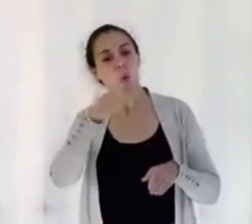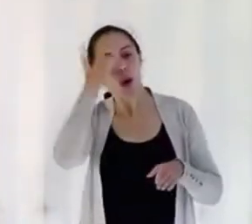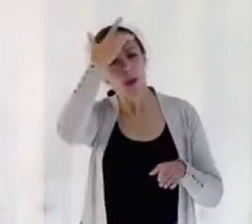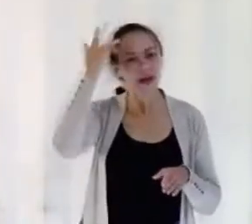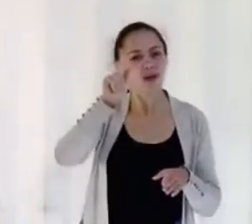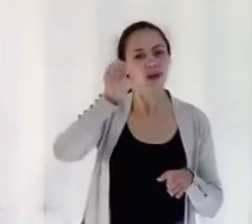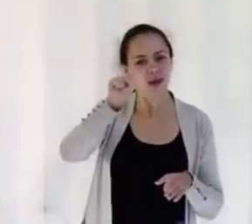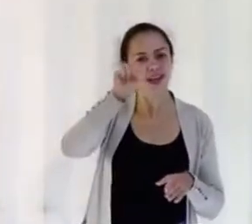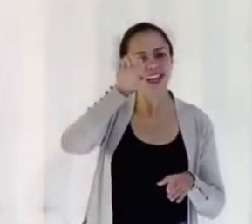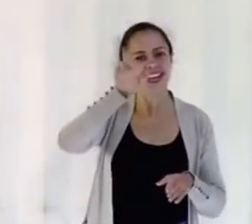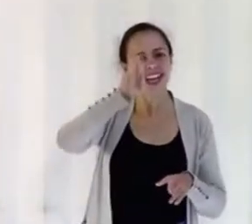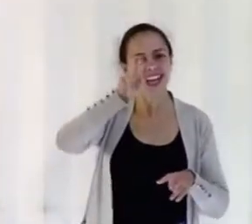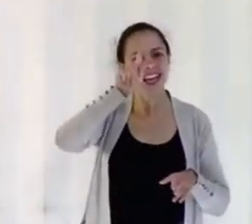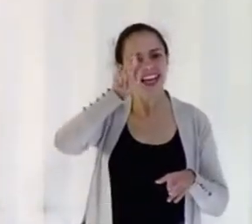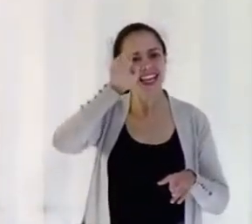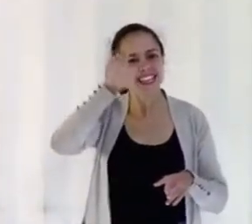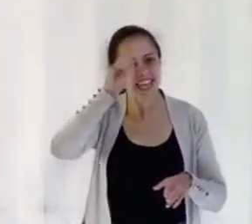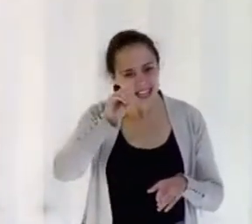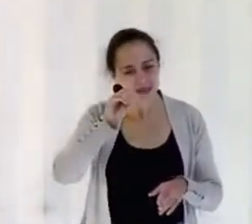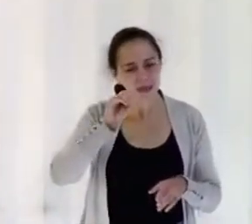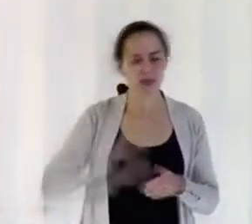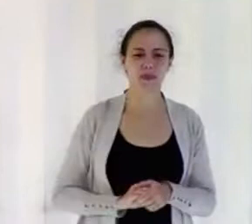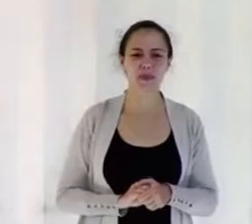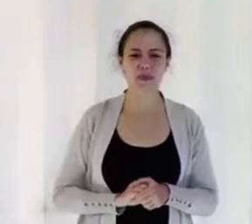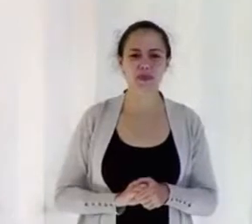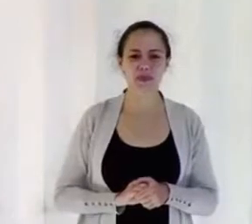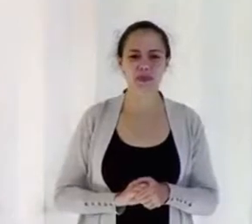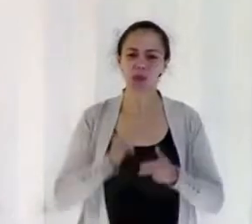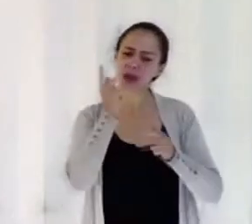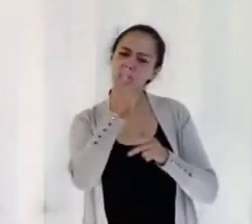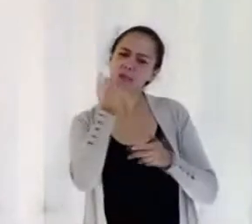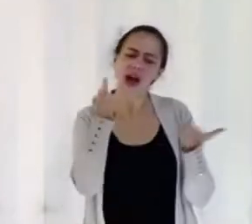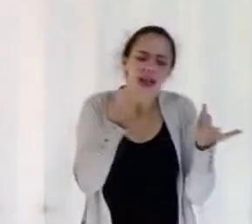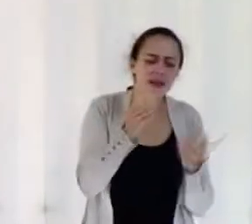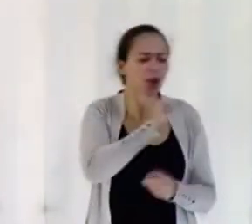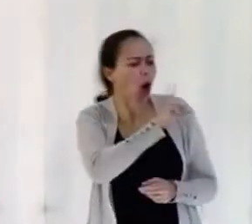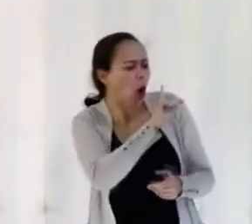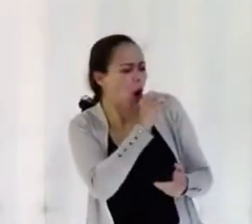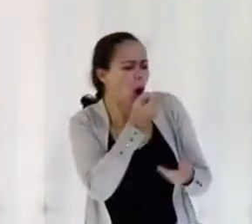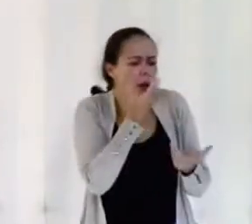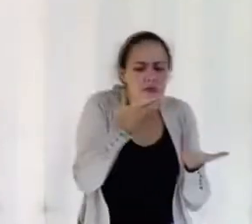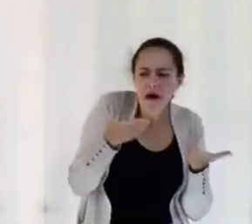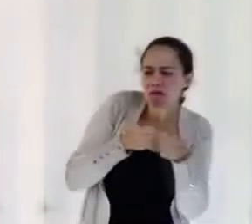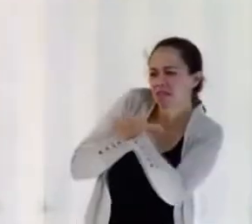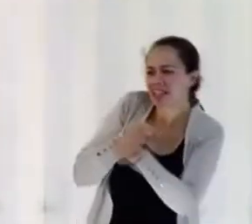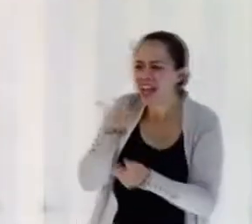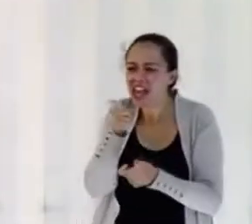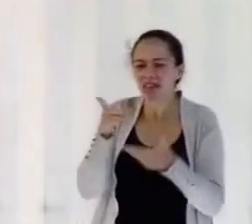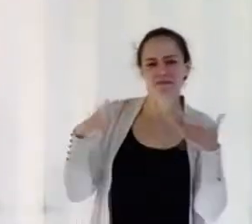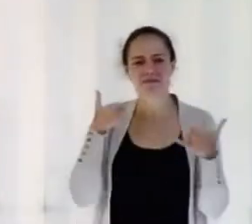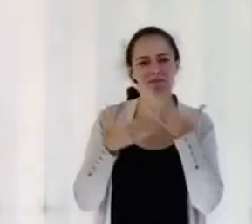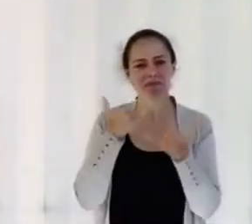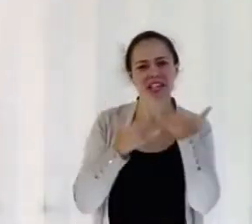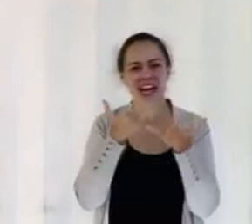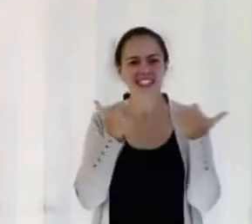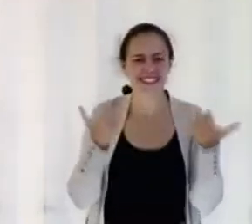nos coloca dentro daquilo que ele quer falar conosco. Falando, e aí, gente boa? Principalmente nos textou o IPB. E nós